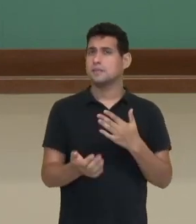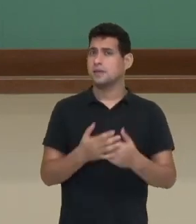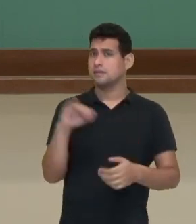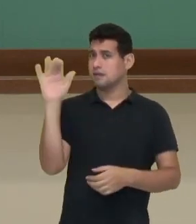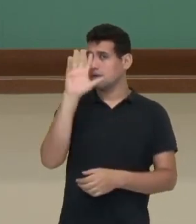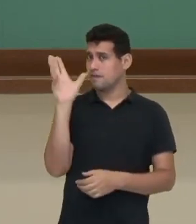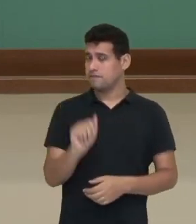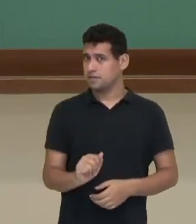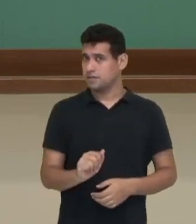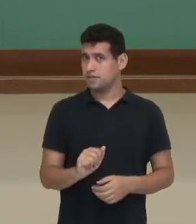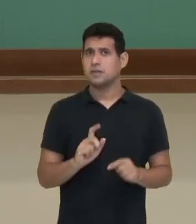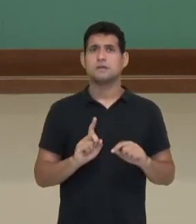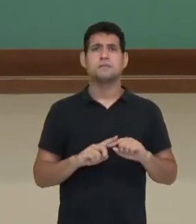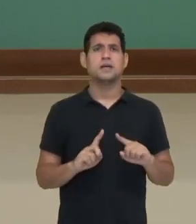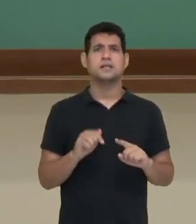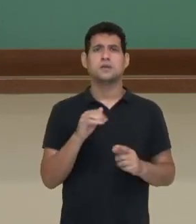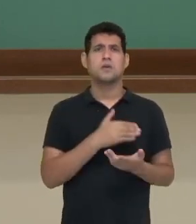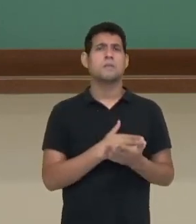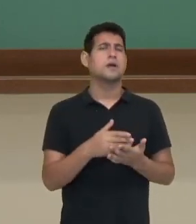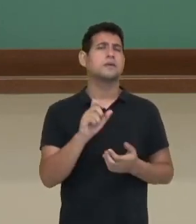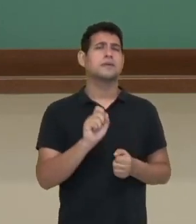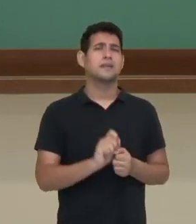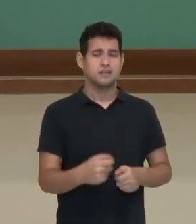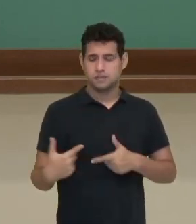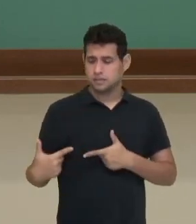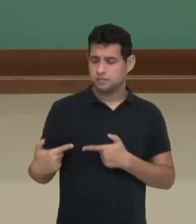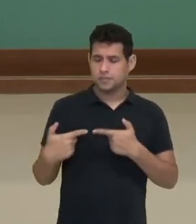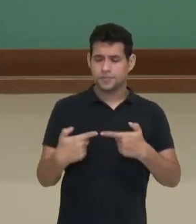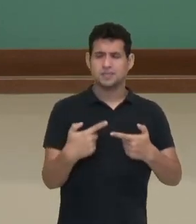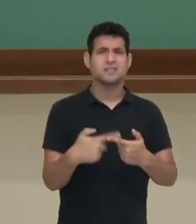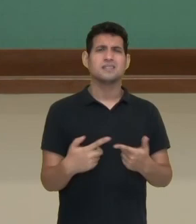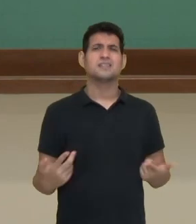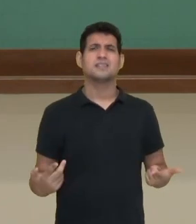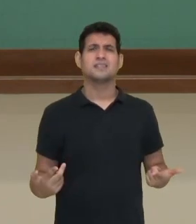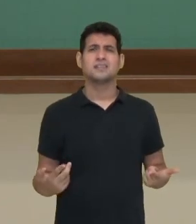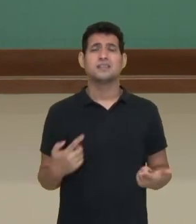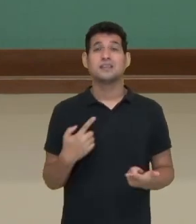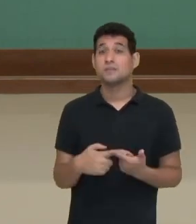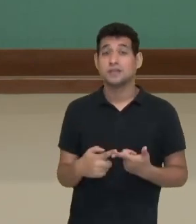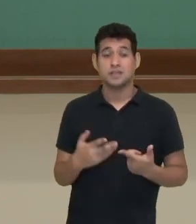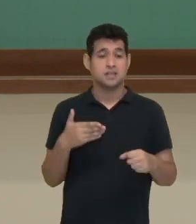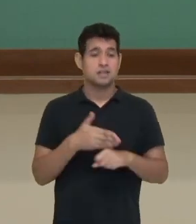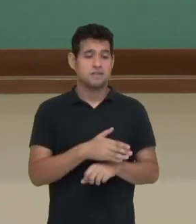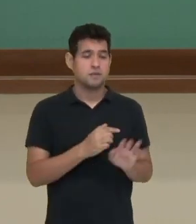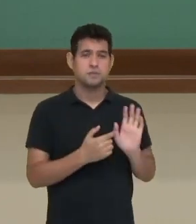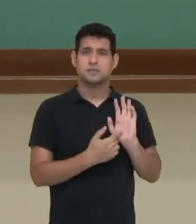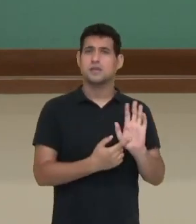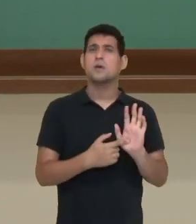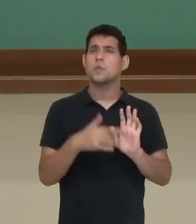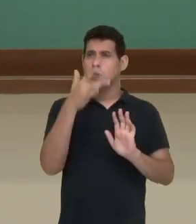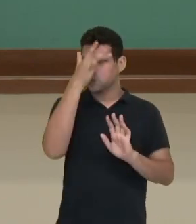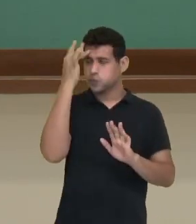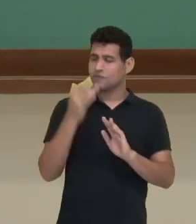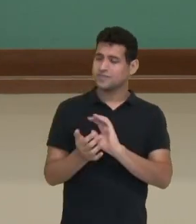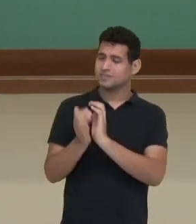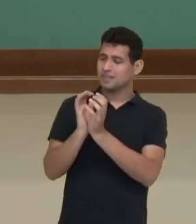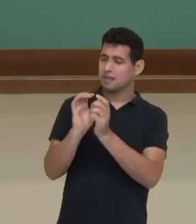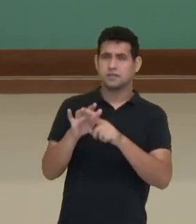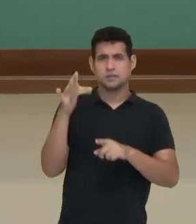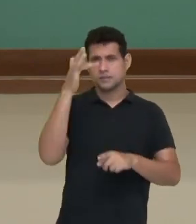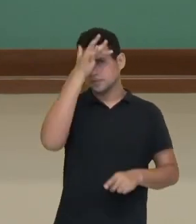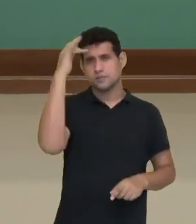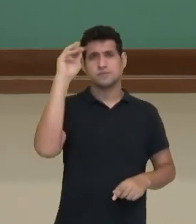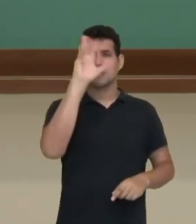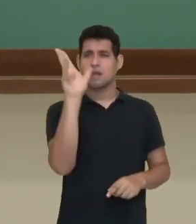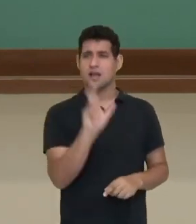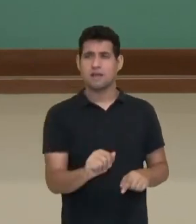África. E aí começam então as guerras. Por quê? Porque eles iriam trazer os escravos, trazer os africanos